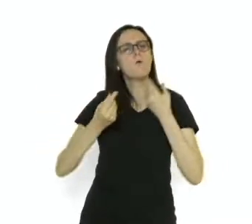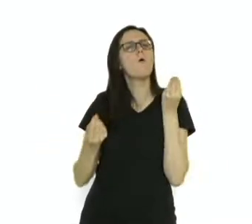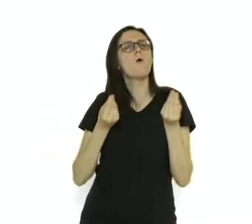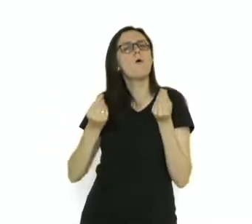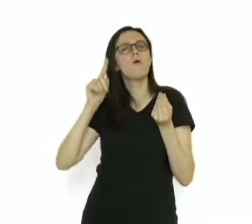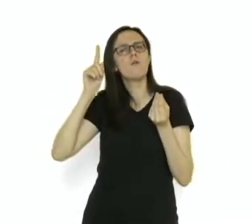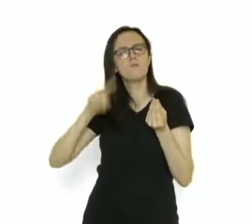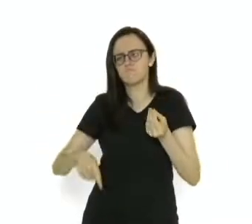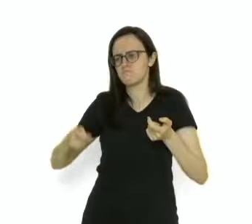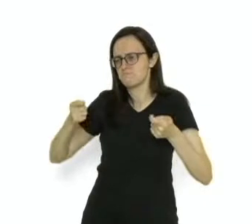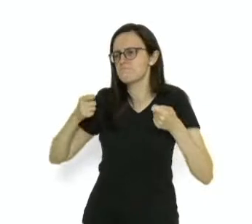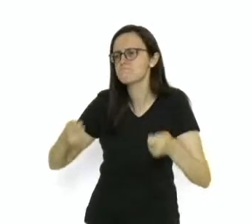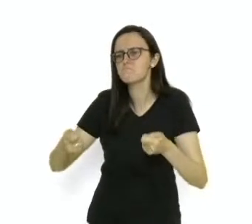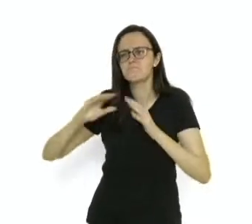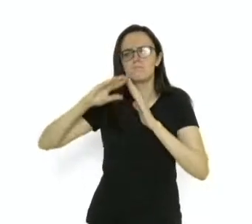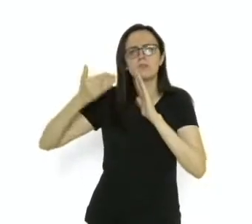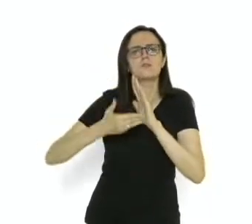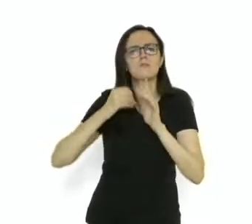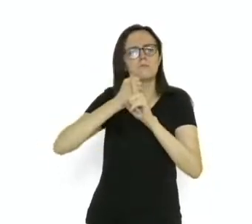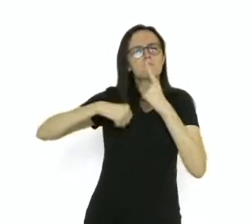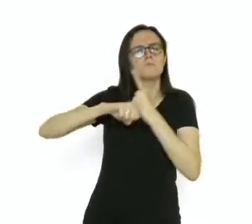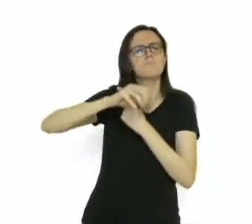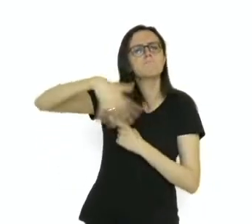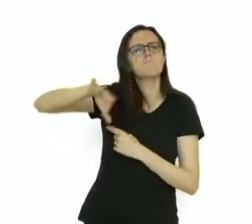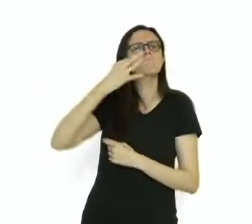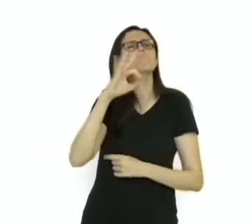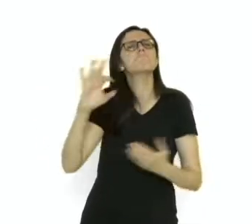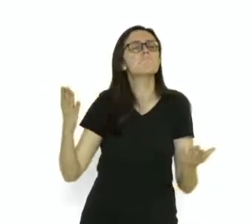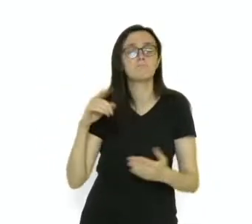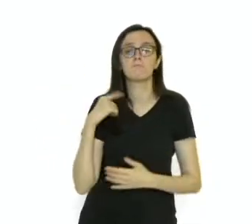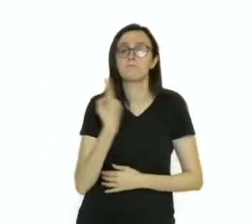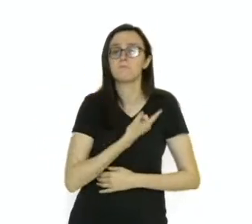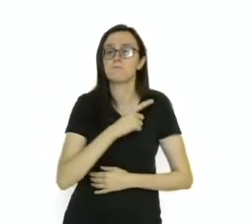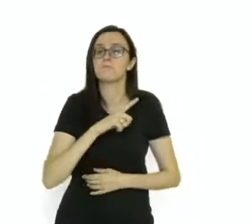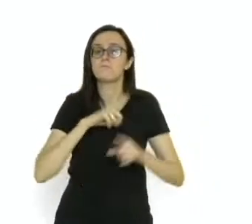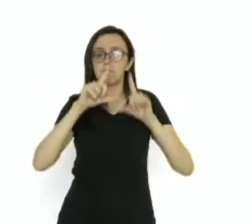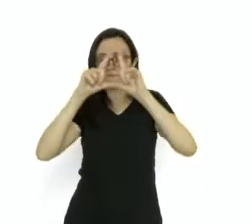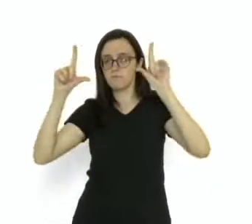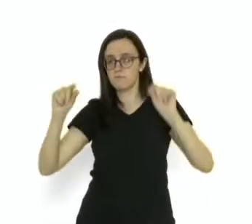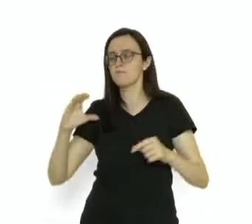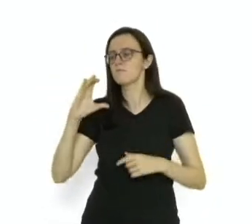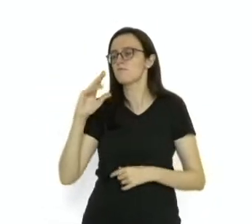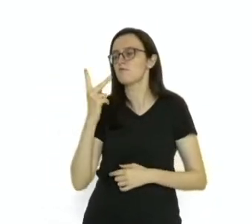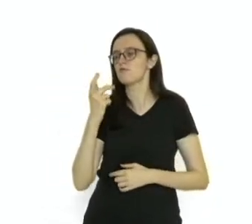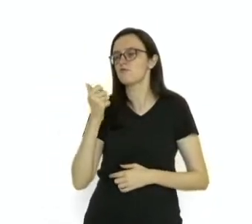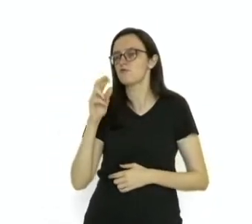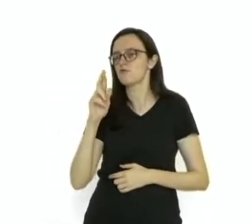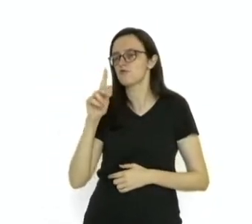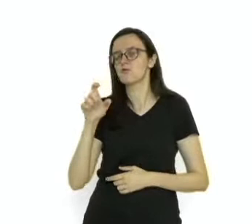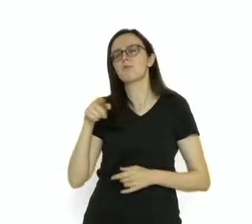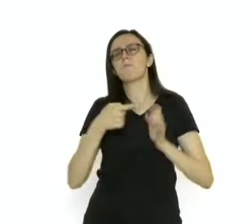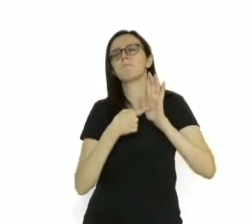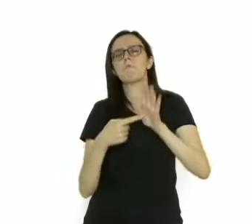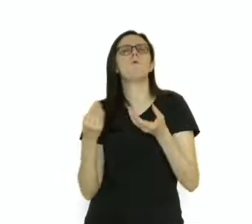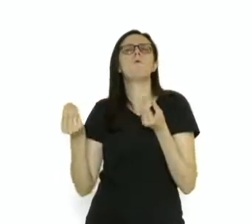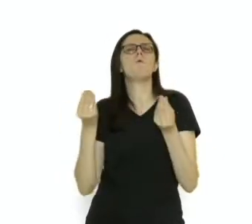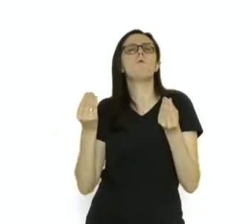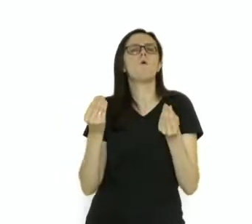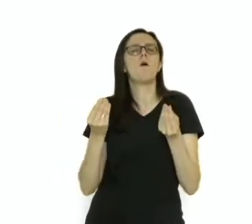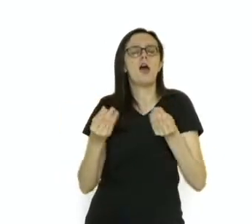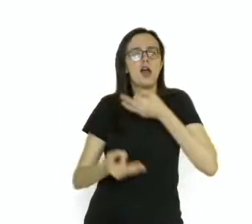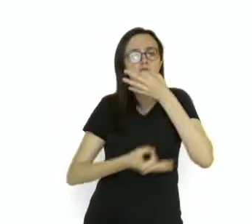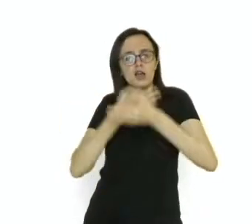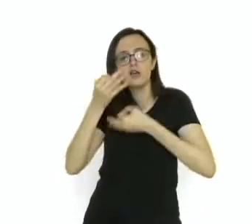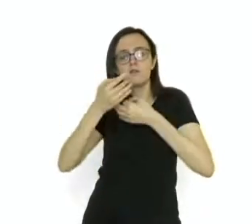impostos toda a sociedade francesa? Aqui a gente tem uma charge, inclusive da época, que mostra um pouco uma crítica